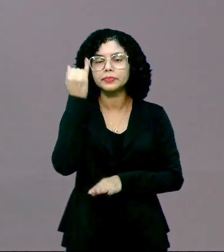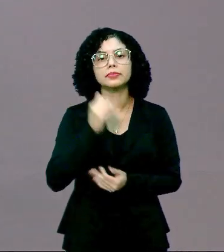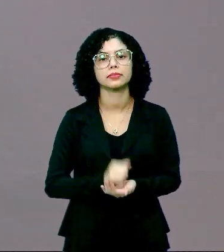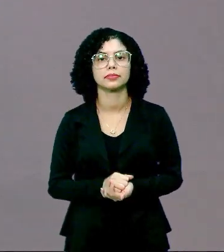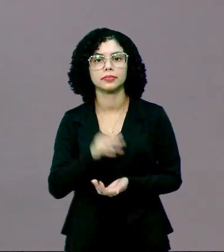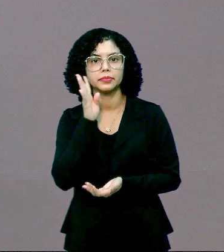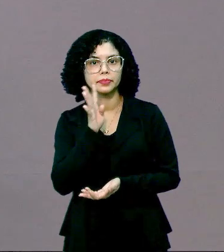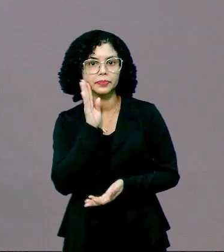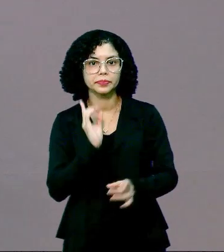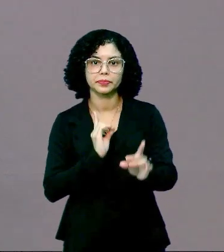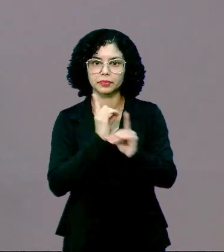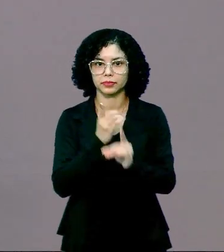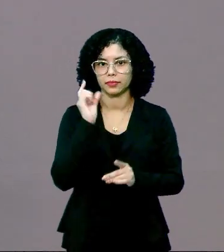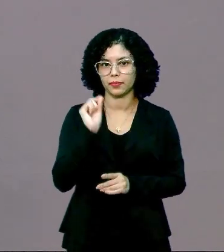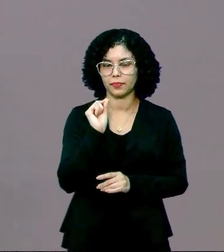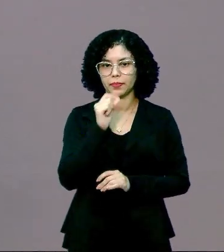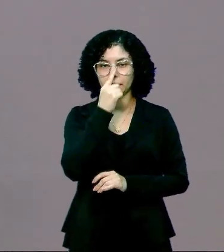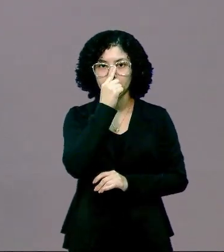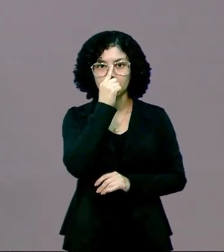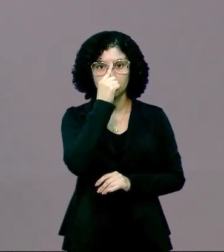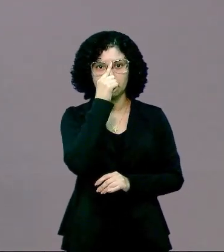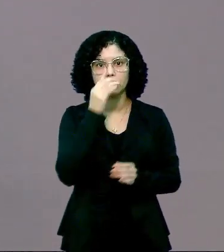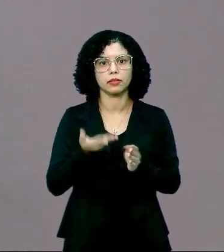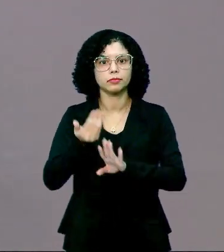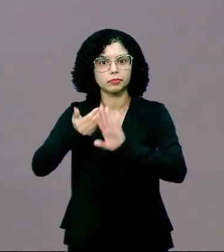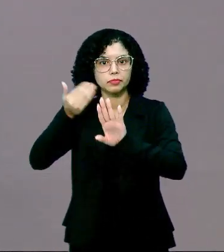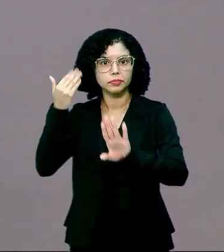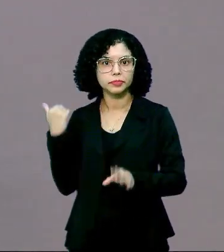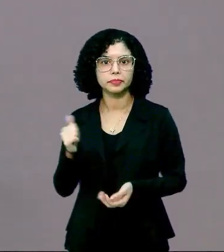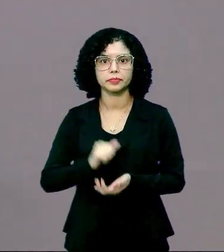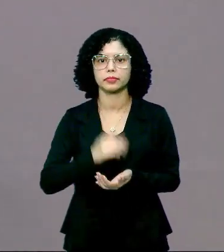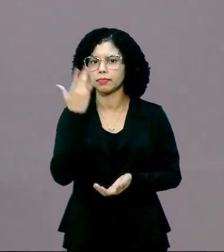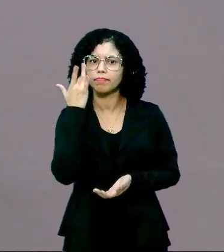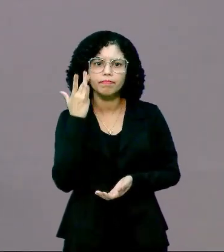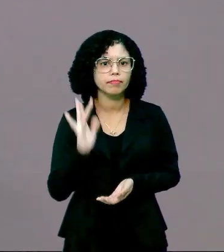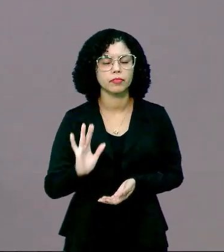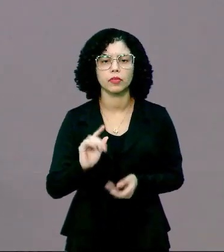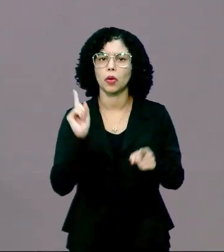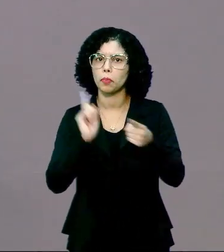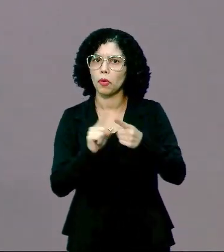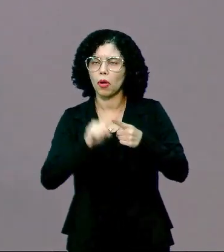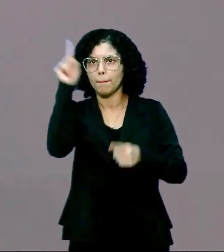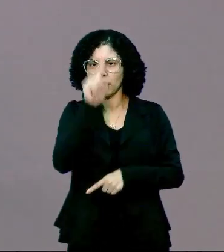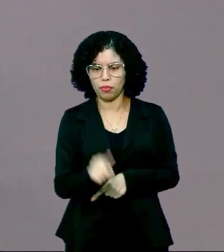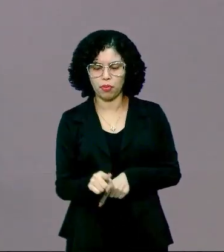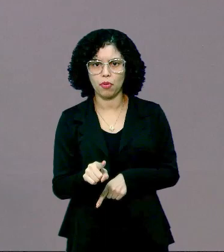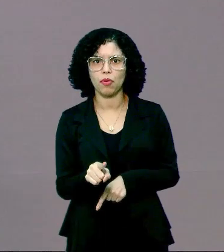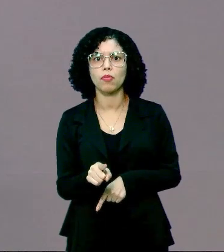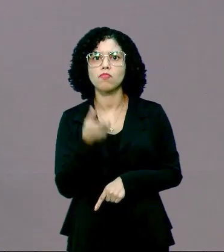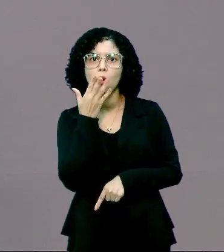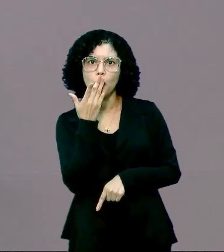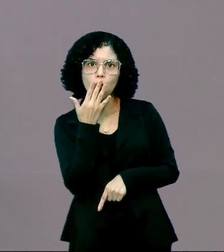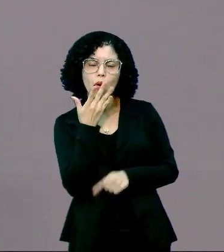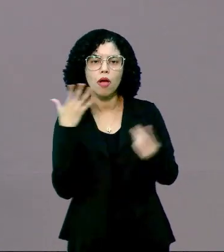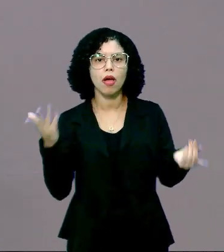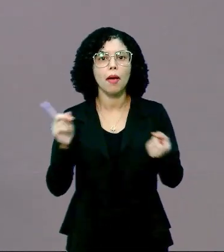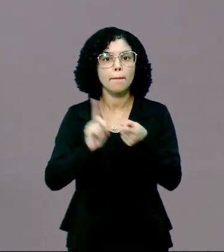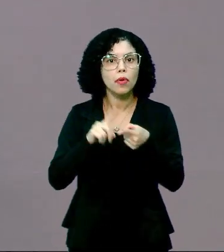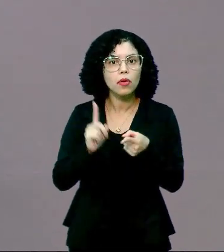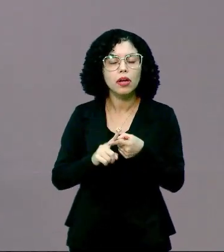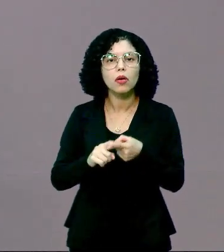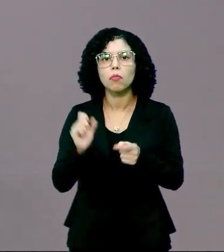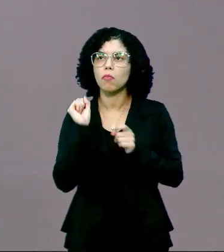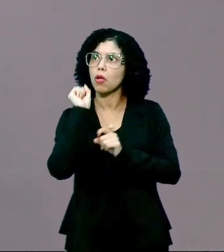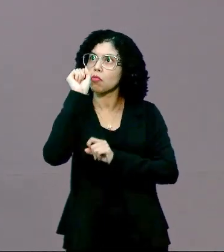sobre essa descoberta. Antigamente, né, não se sabia por que os raios eles emitiam uma coloração, por que eles emitiam